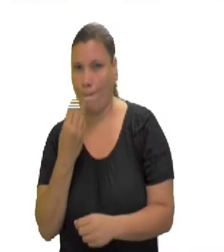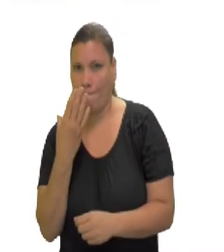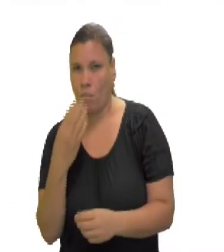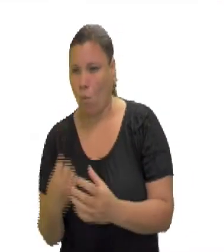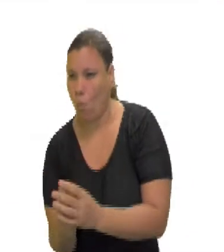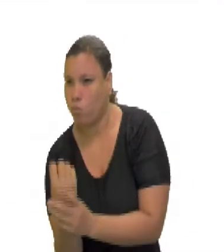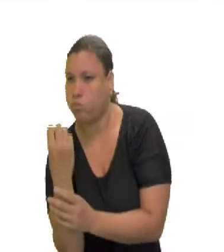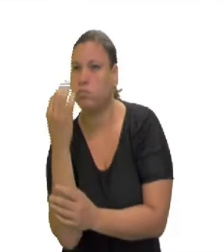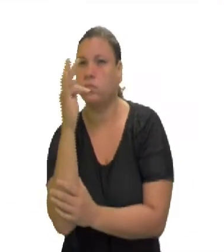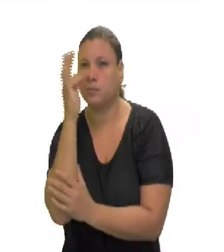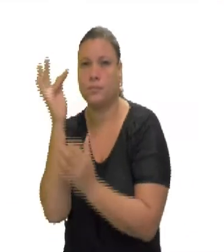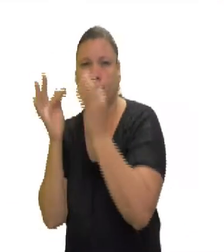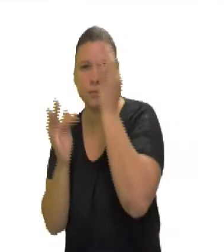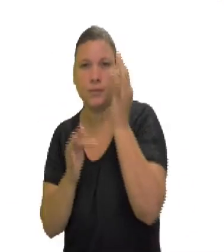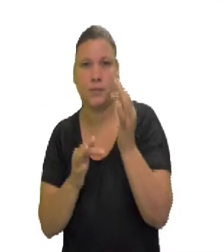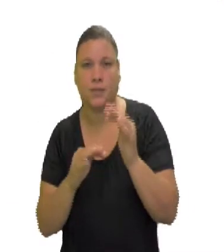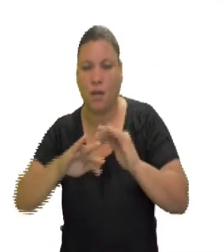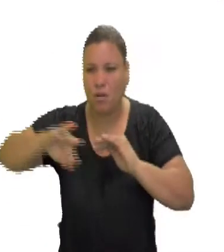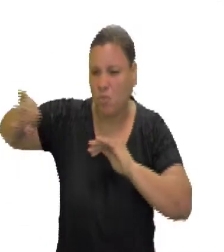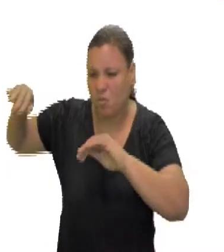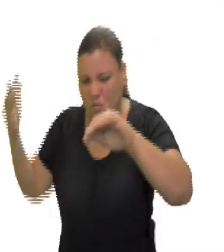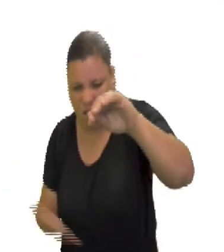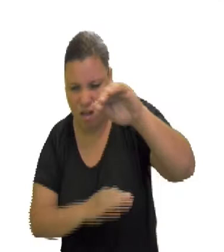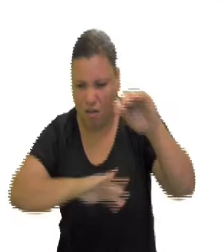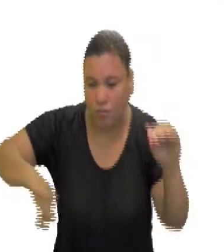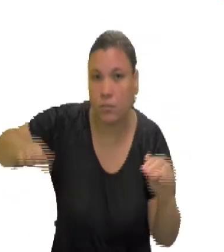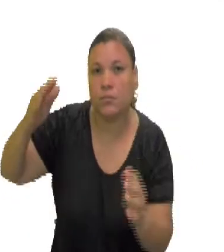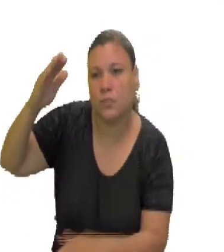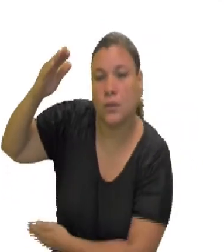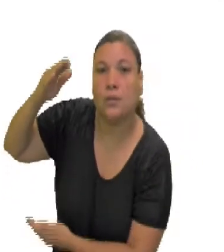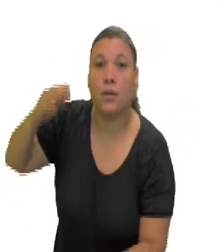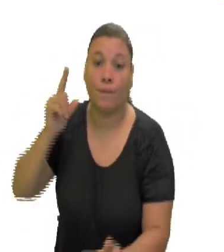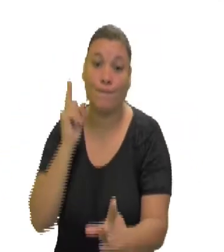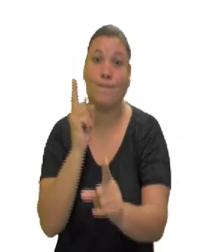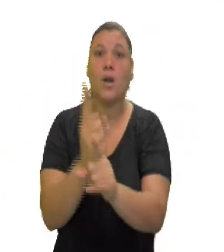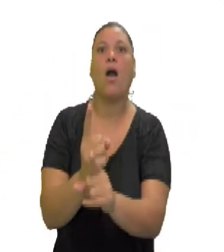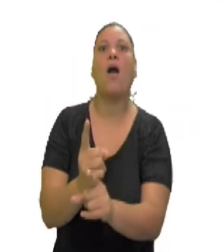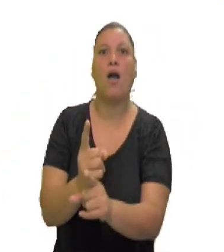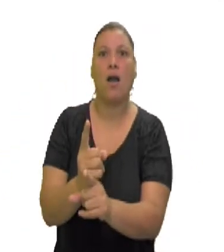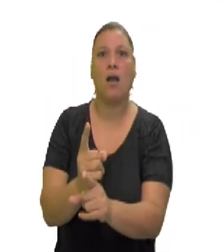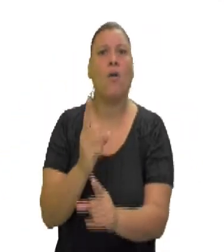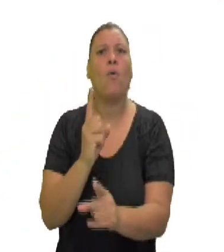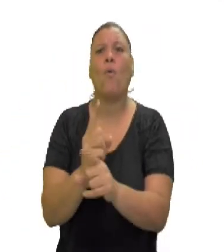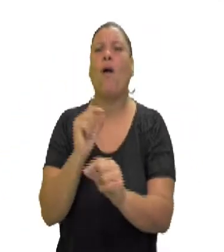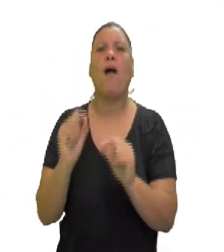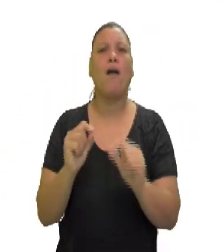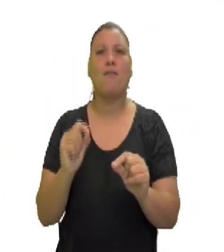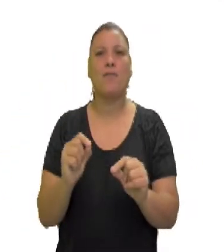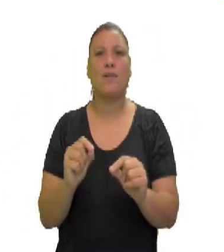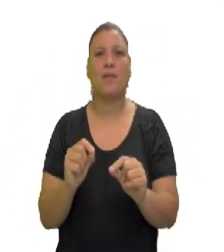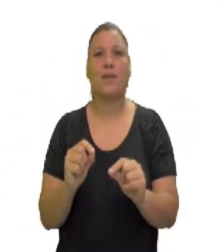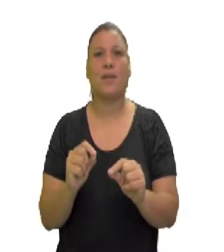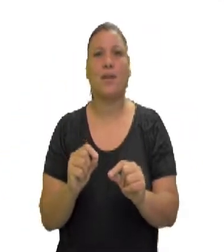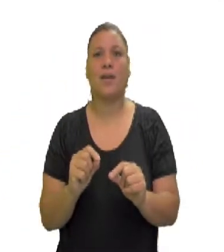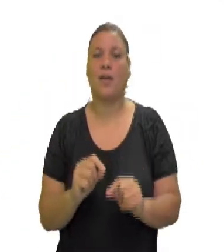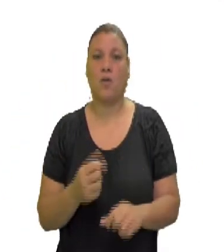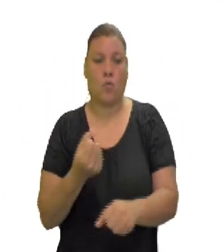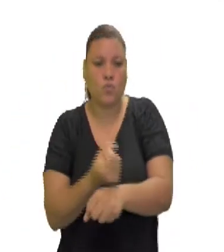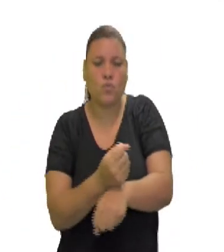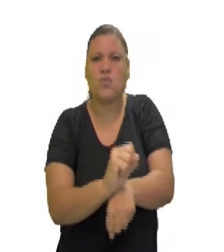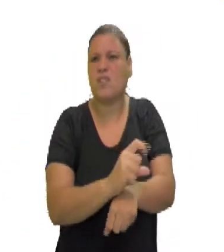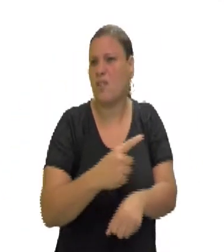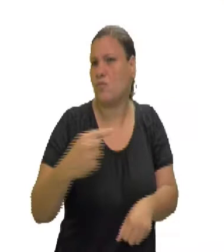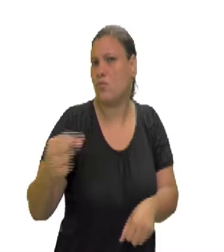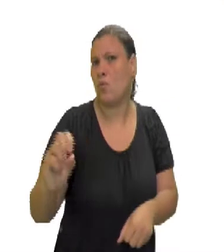olha só, eles chegaram na região central do Brasil. A mineração do Brasil colonial só se tornou realmente